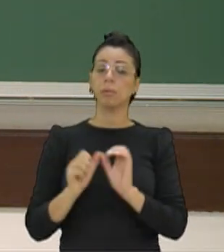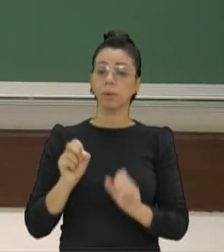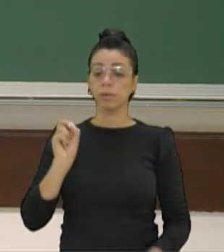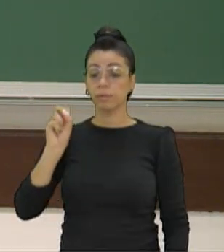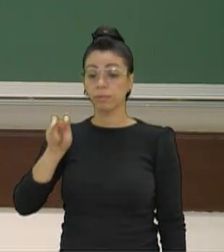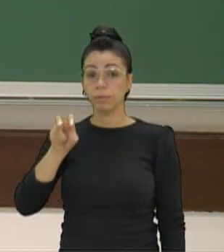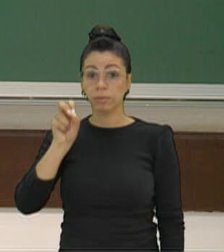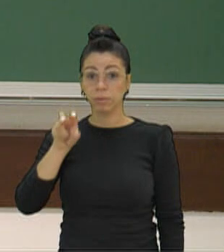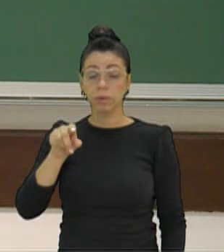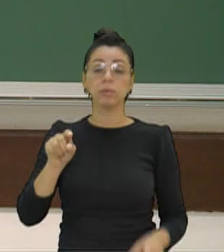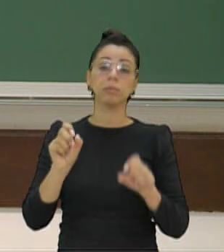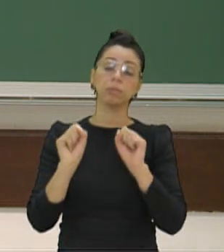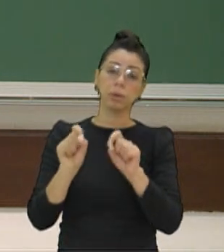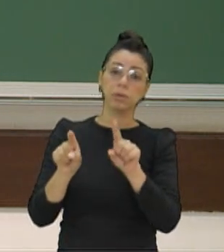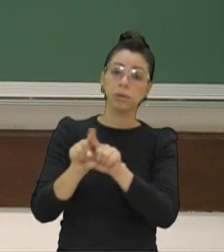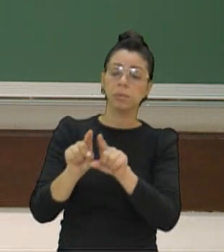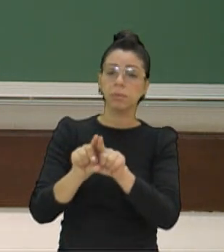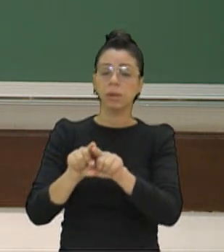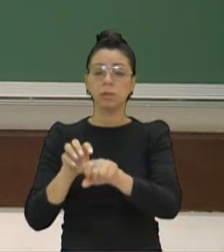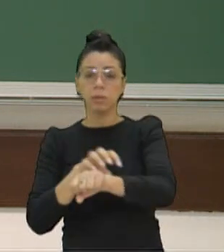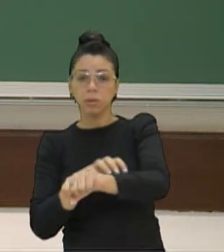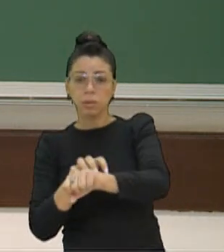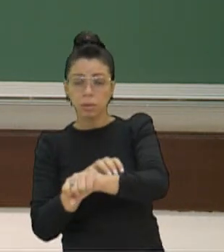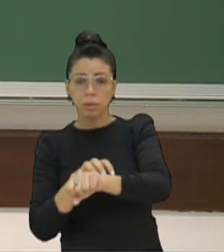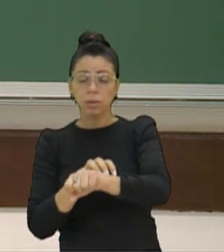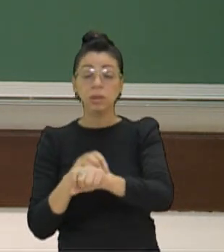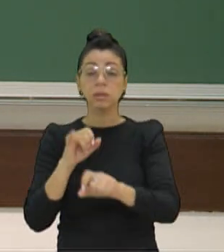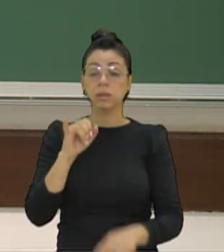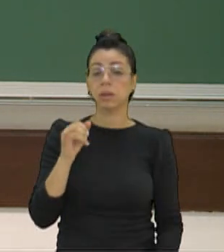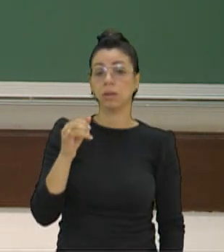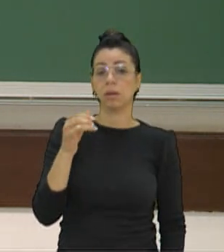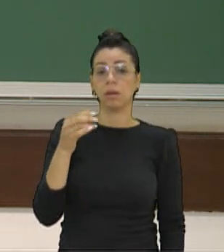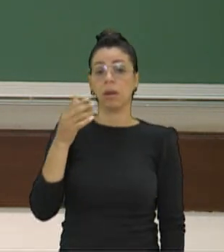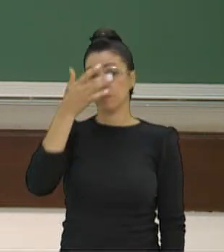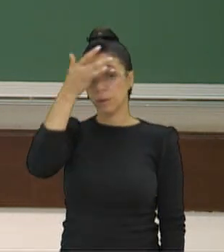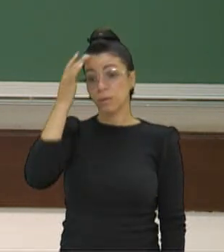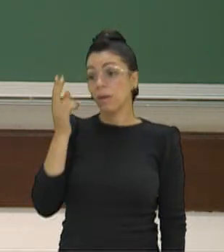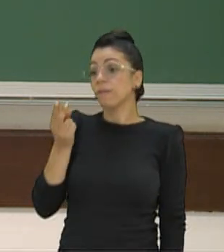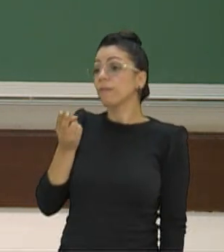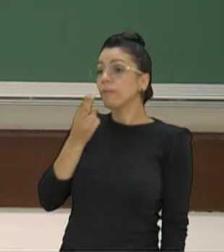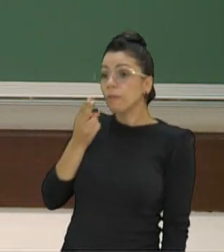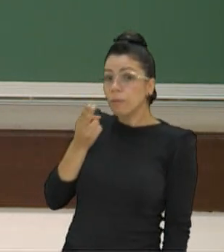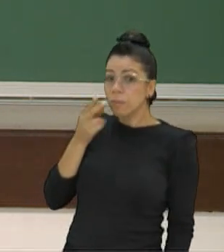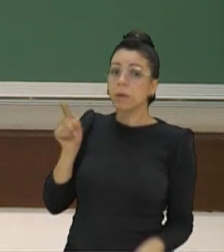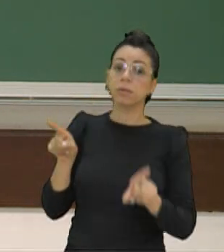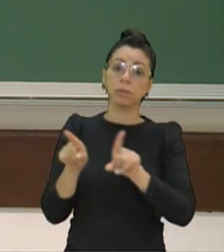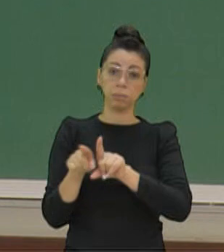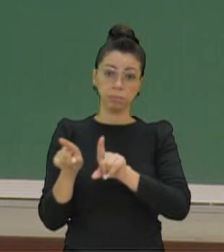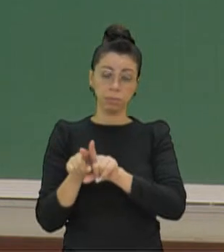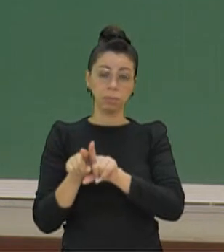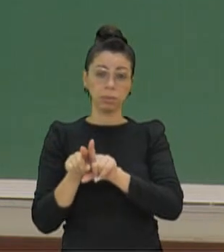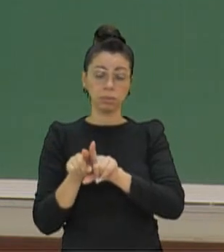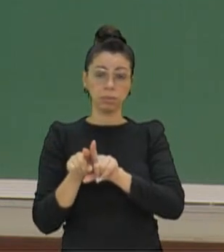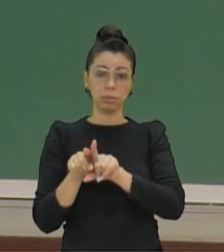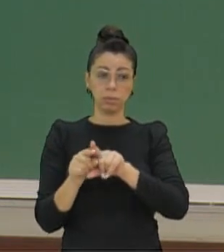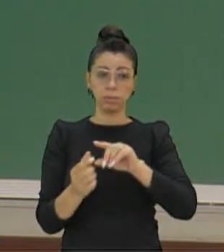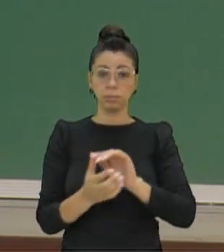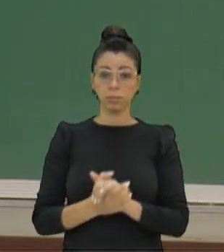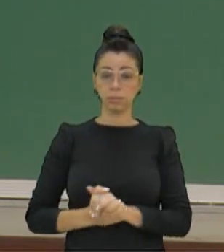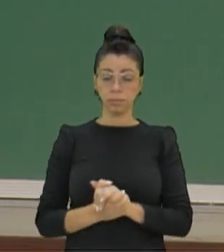infecção, pode ser uma irritação, pode ser o fumo, né, o ato de fumar, o tabagismo. Olha só essa